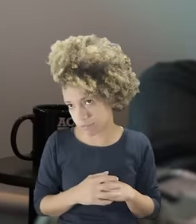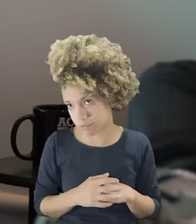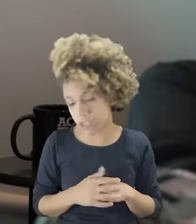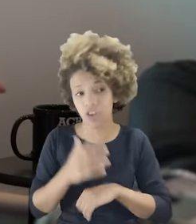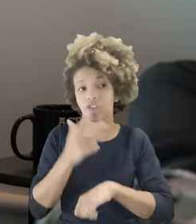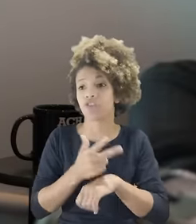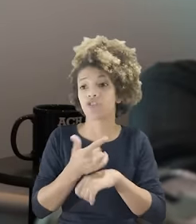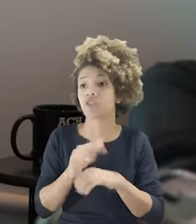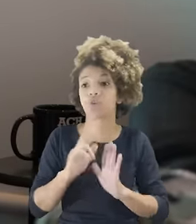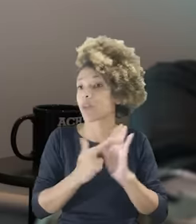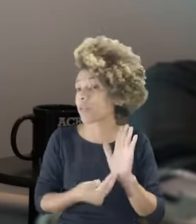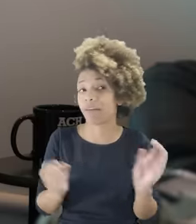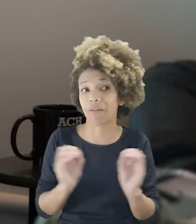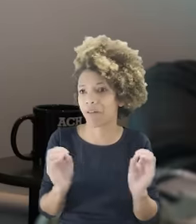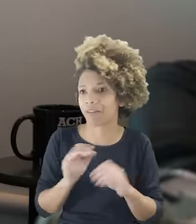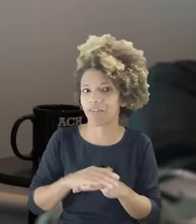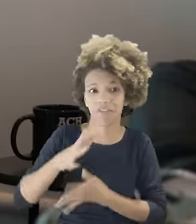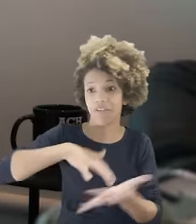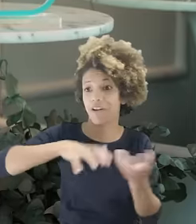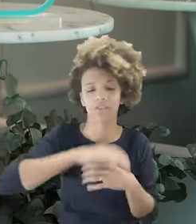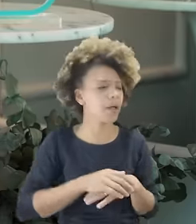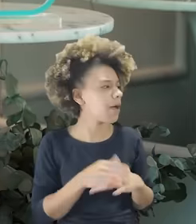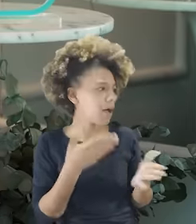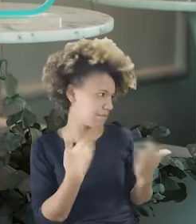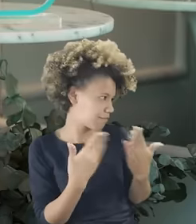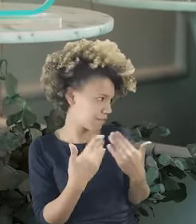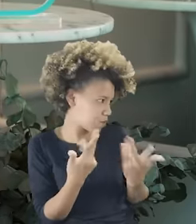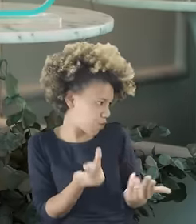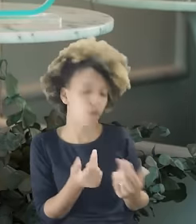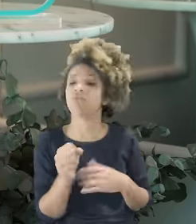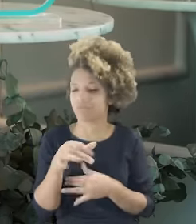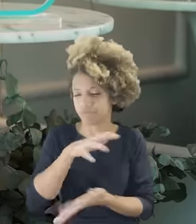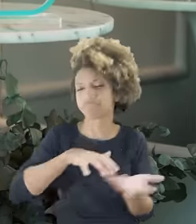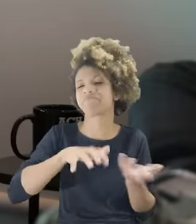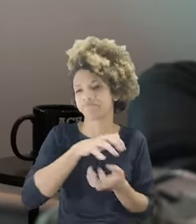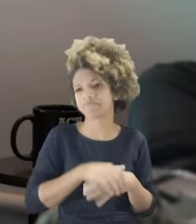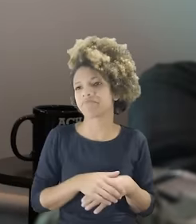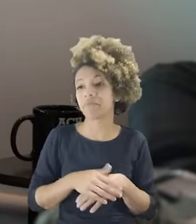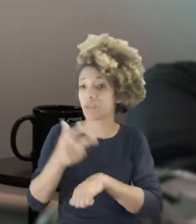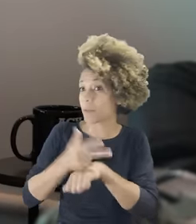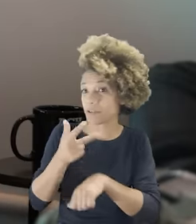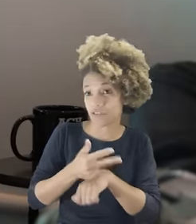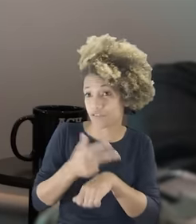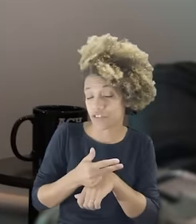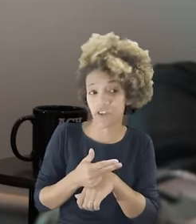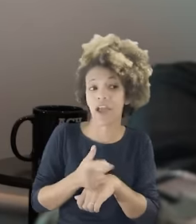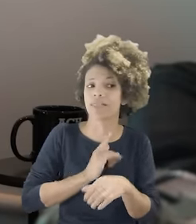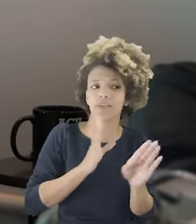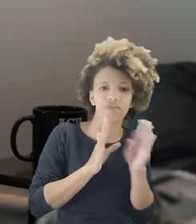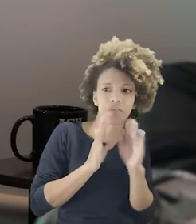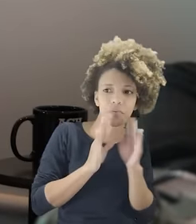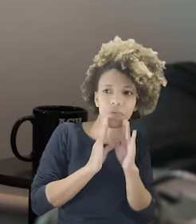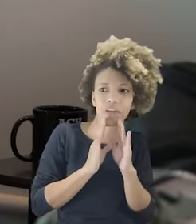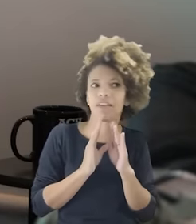acontece e é tipo um vídeo que não tem roteiro que não sei o quê viralizou a gente bateu no papo aqui agora finalizou absurdo assim tipo meus vídeos tanto que o meu pulo um cara